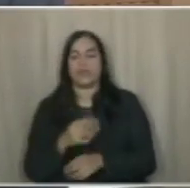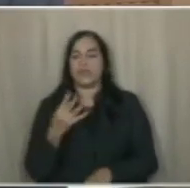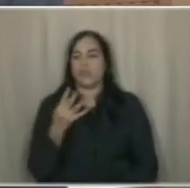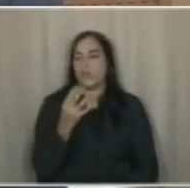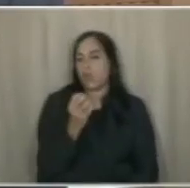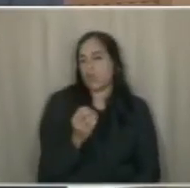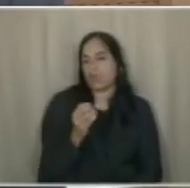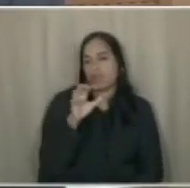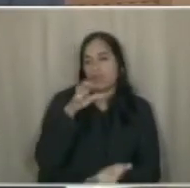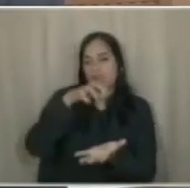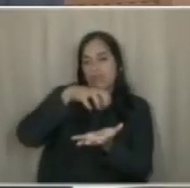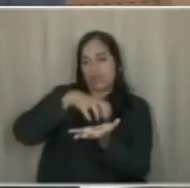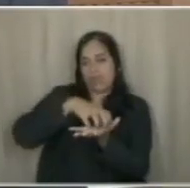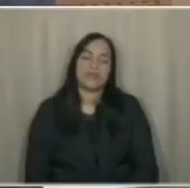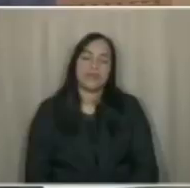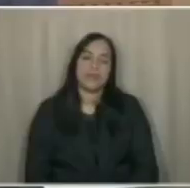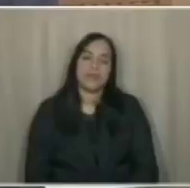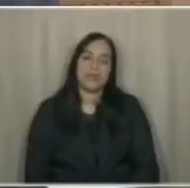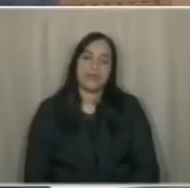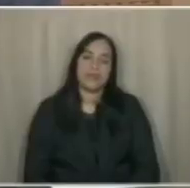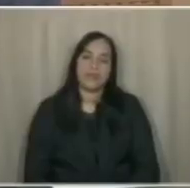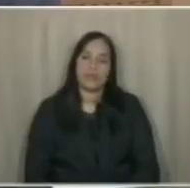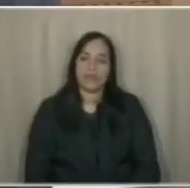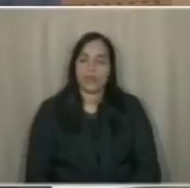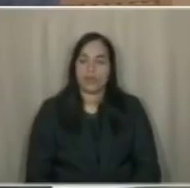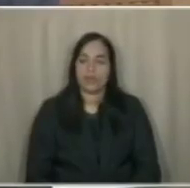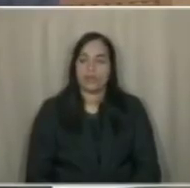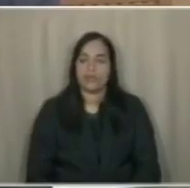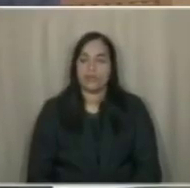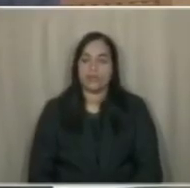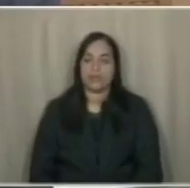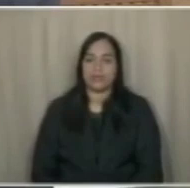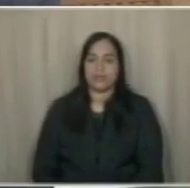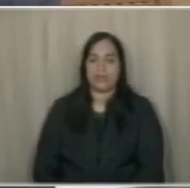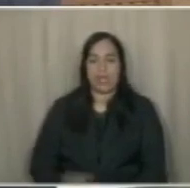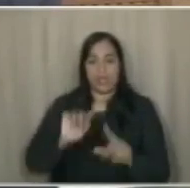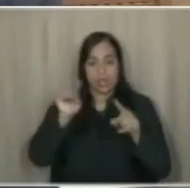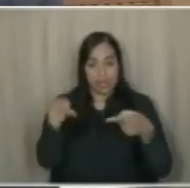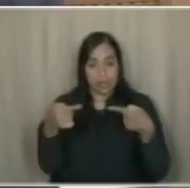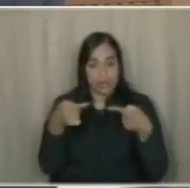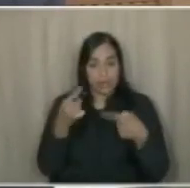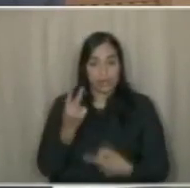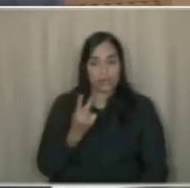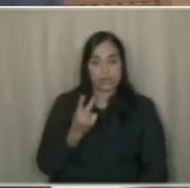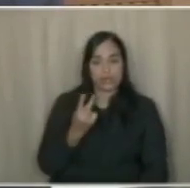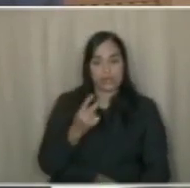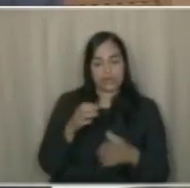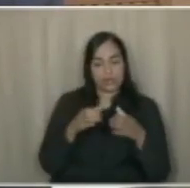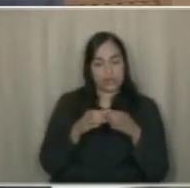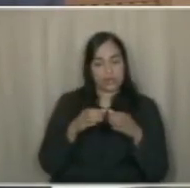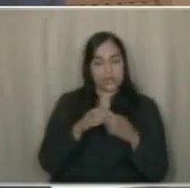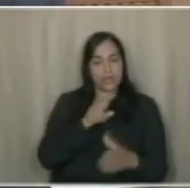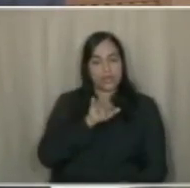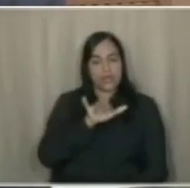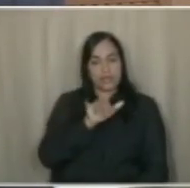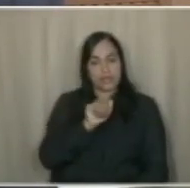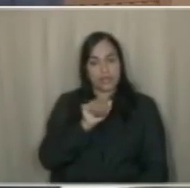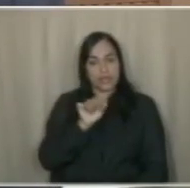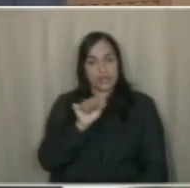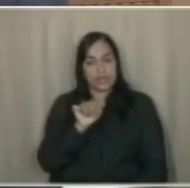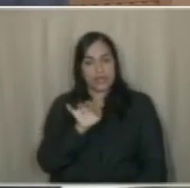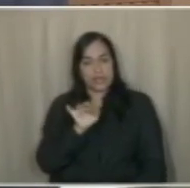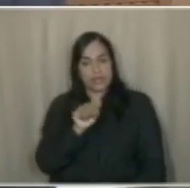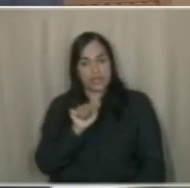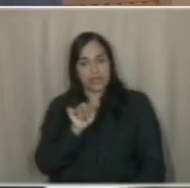40 unidades ribeirinhas faço aqui a defesa de duas Comunidades a Vila Santa Luzia lá na torre